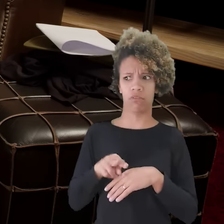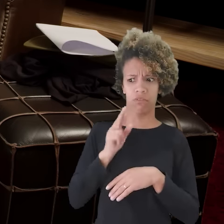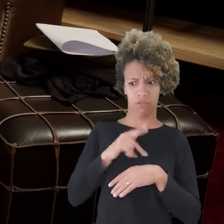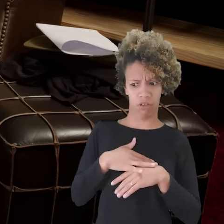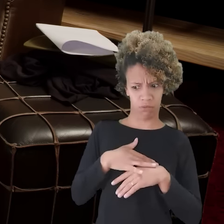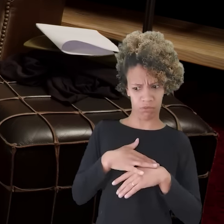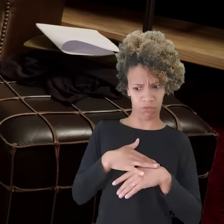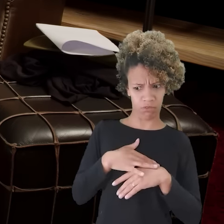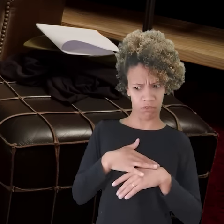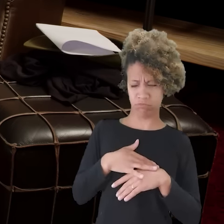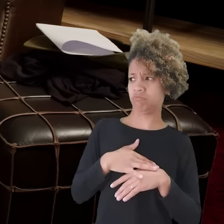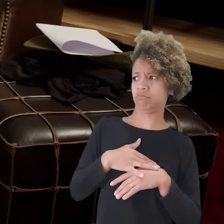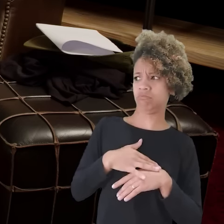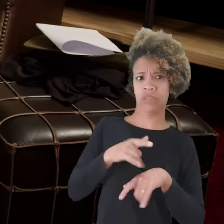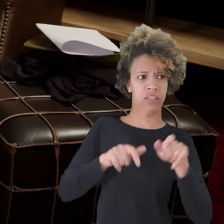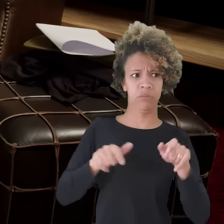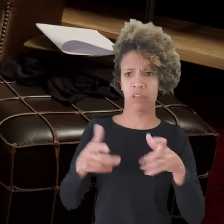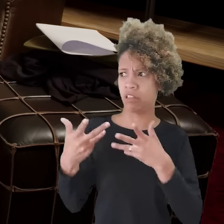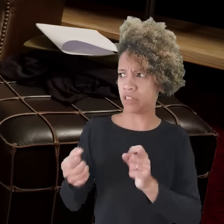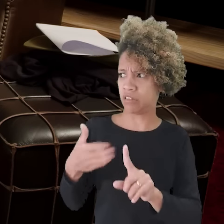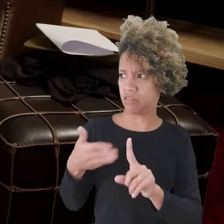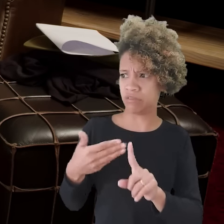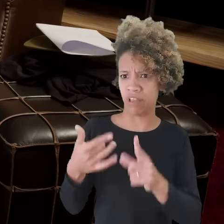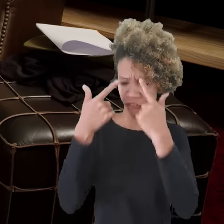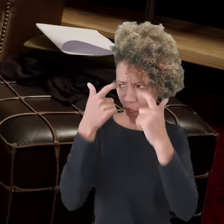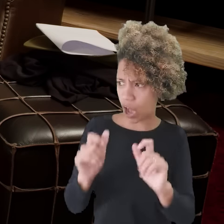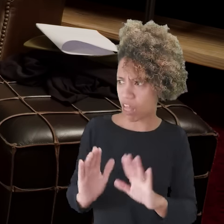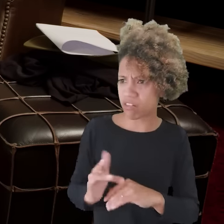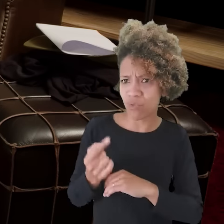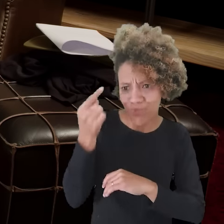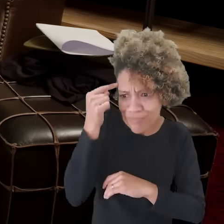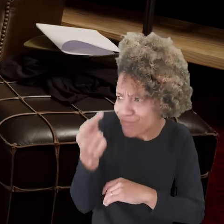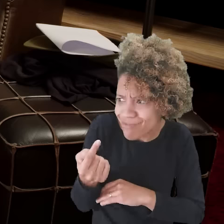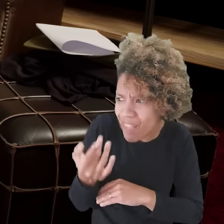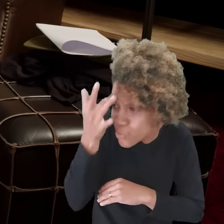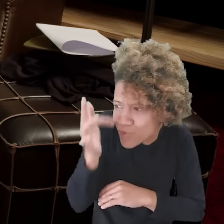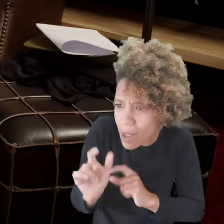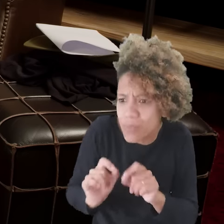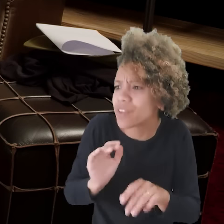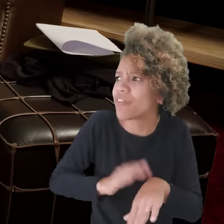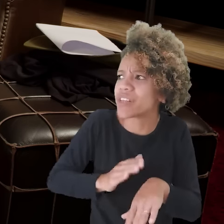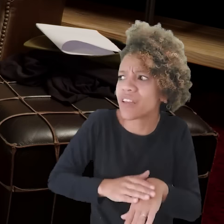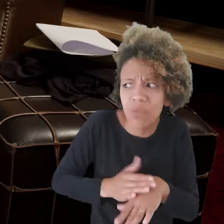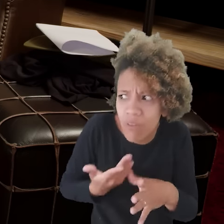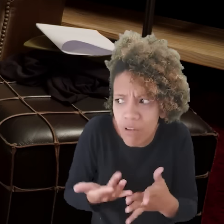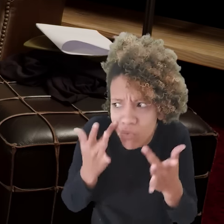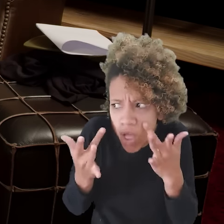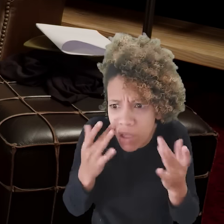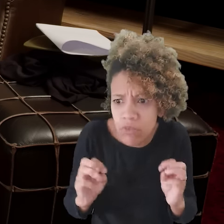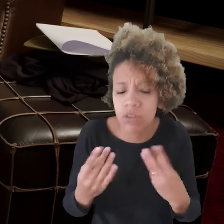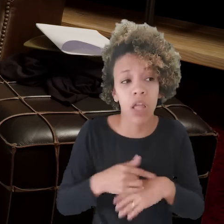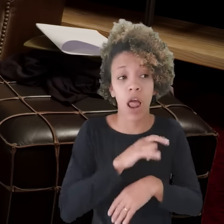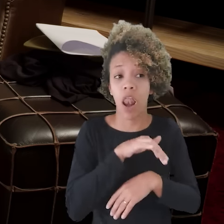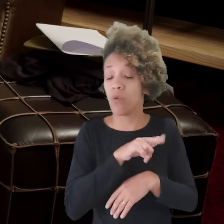aí eu fiquei assim muita gente é a favor da agressão muita gente realmente não tem a menor ideia do que a gente tá fazendo E aí